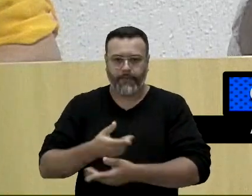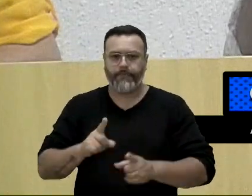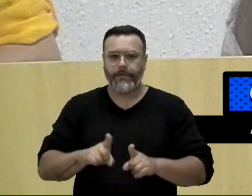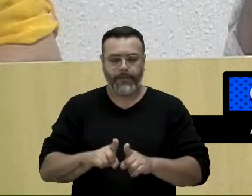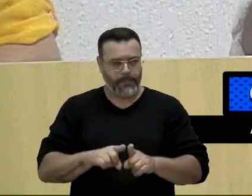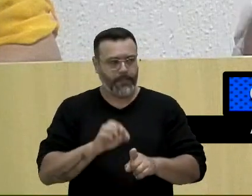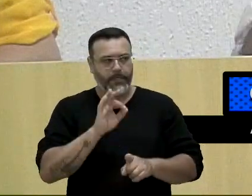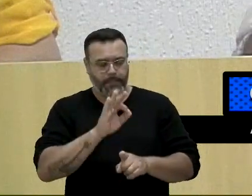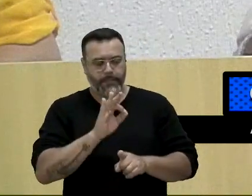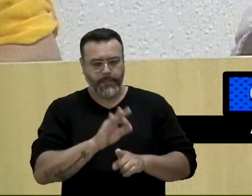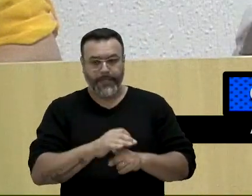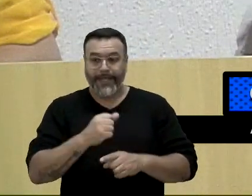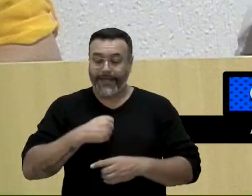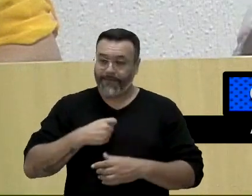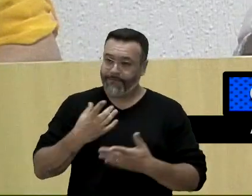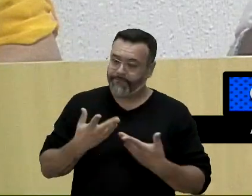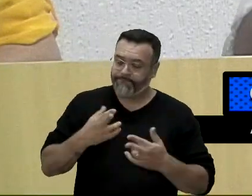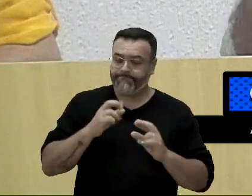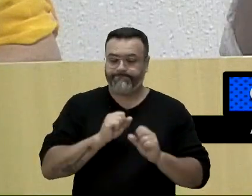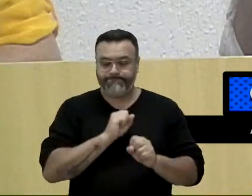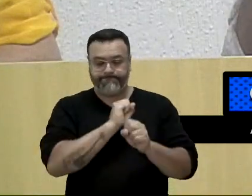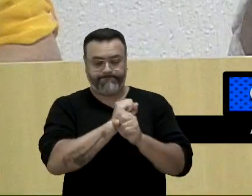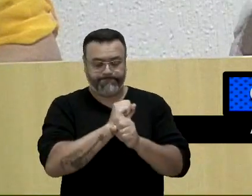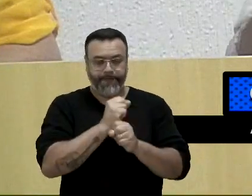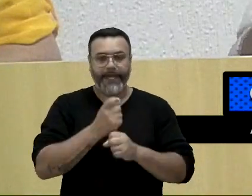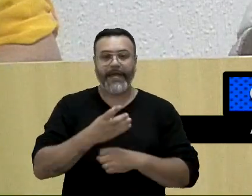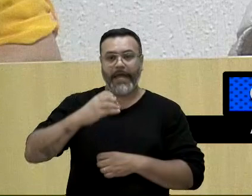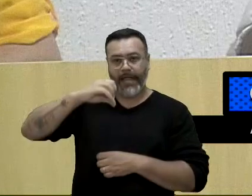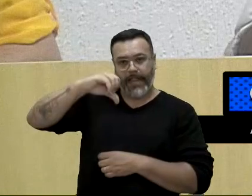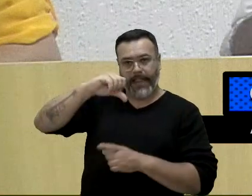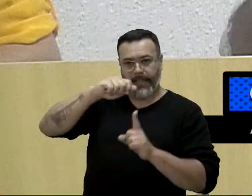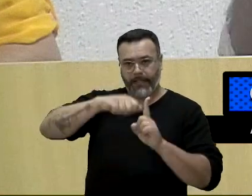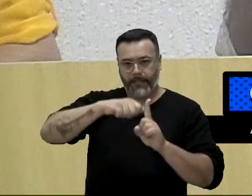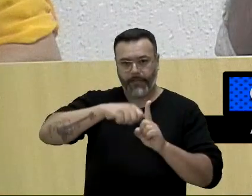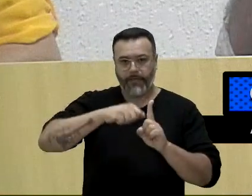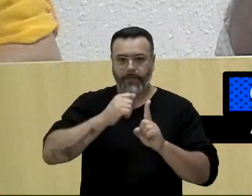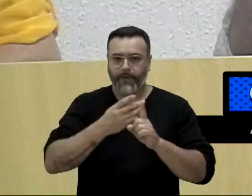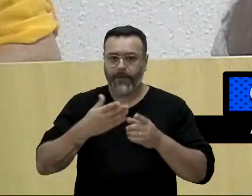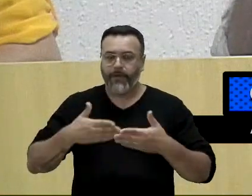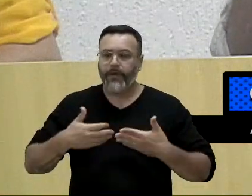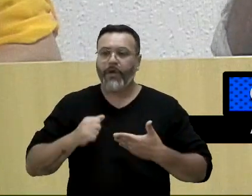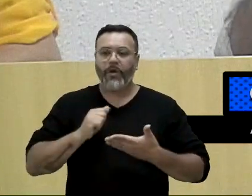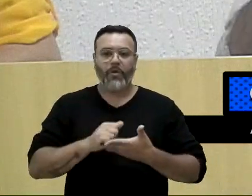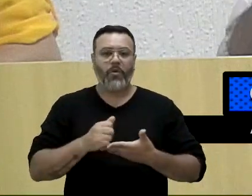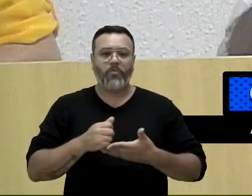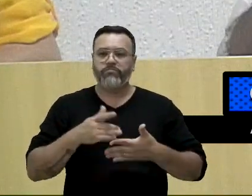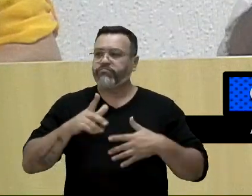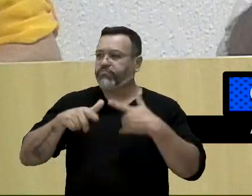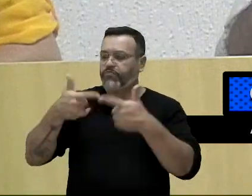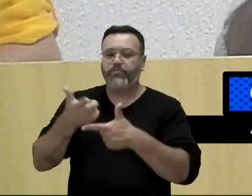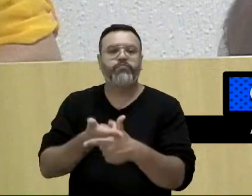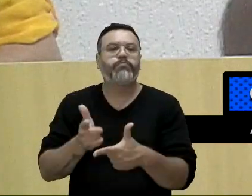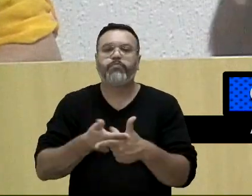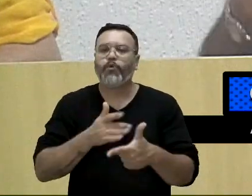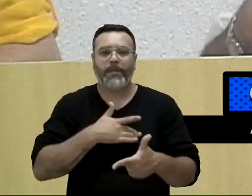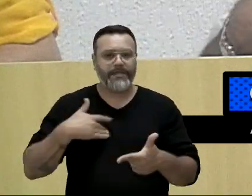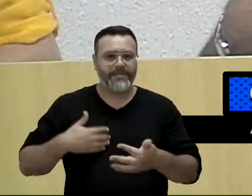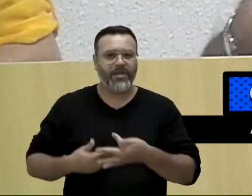Bebê, ela espera 9 meses, nasce o bebê com ânus imperfurado ou outra lesão na